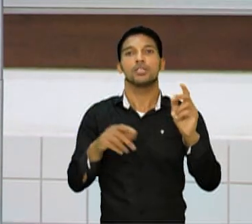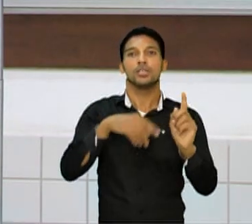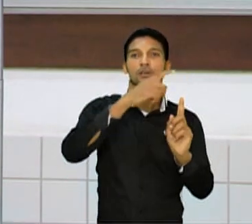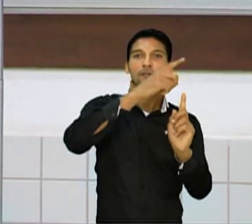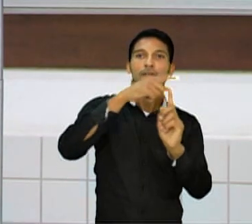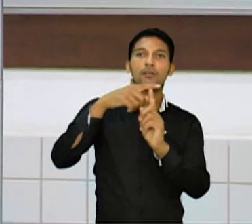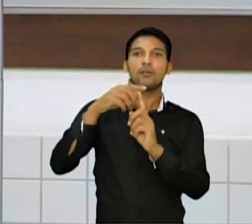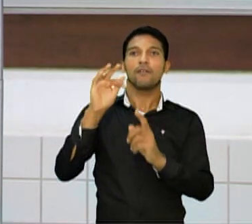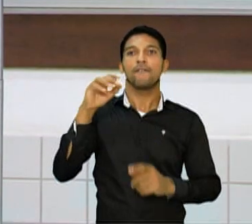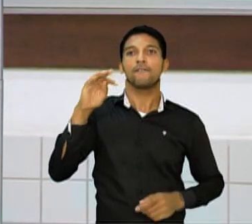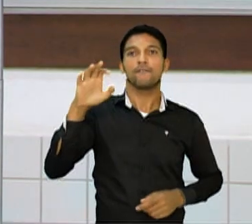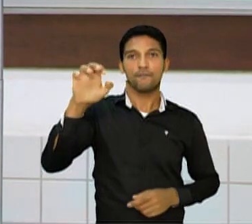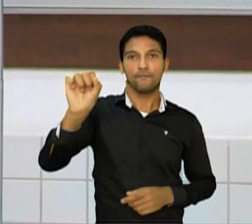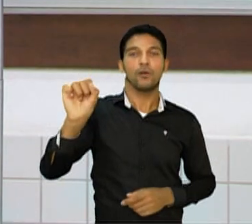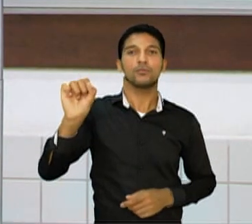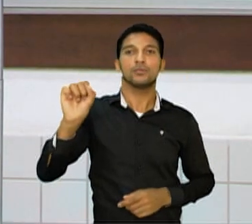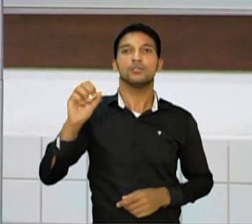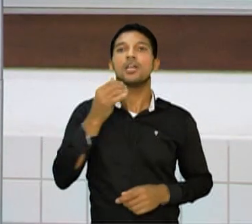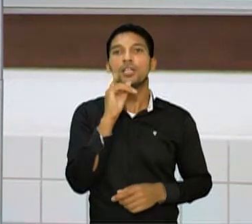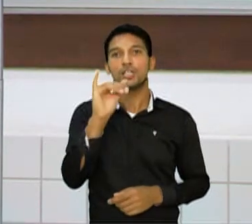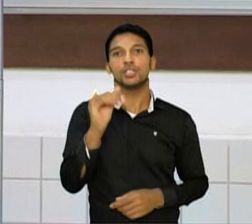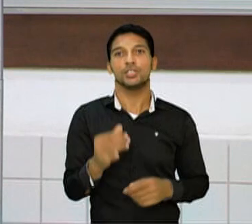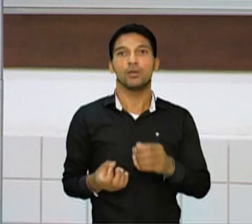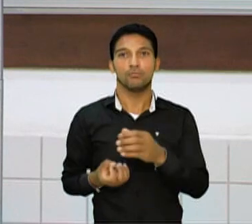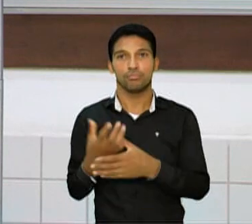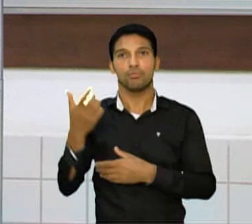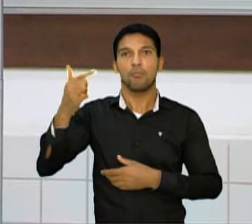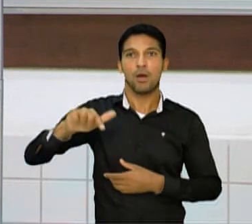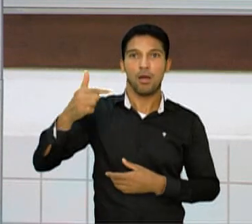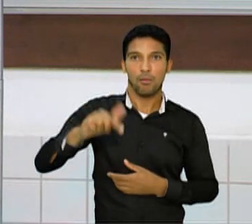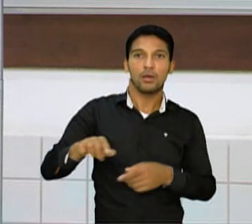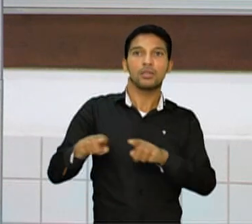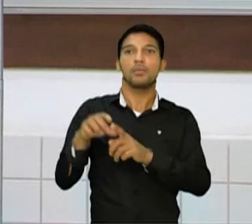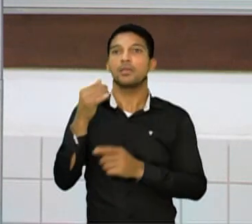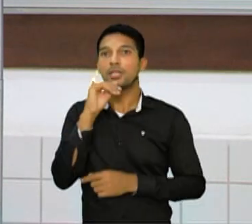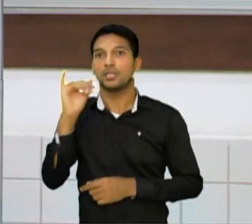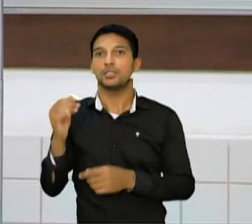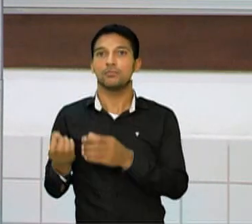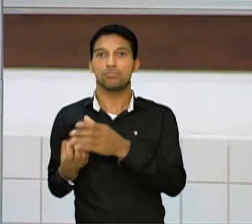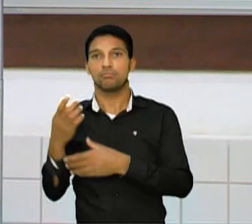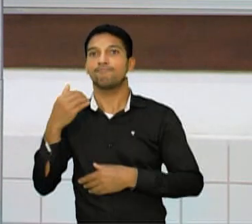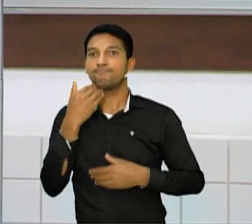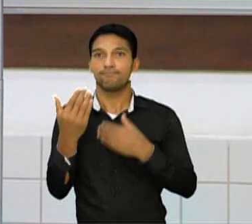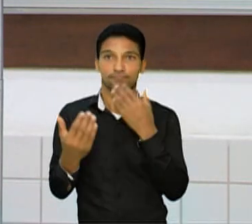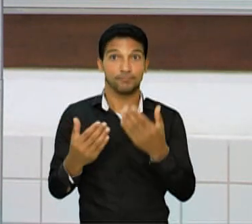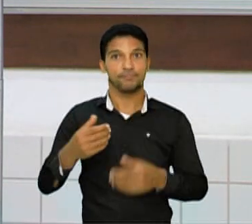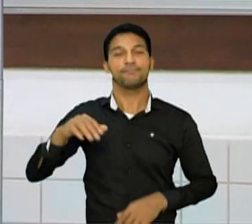de fontes renováveis e não renováveis. Espero ter atingido o objetivo com vocês e até o próximo encontro.